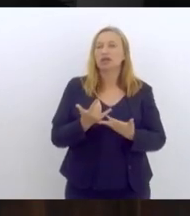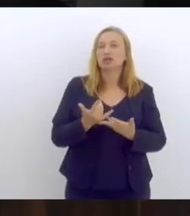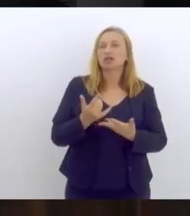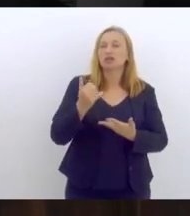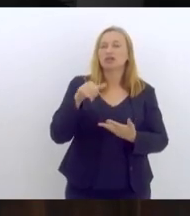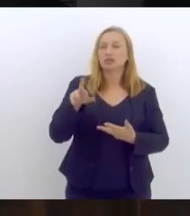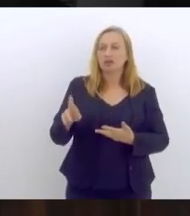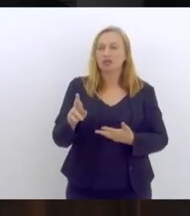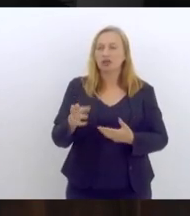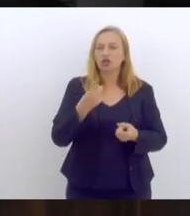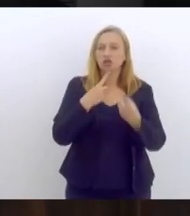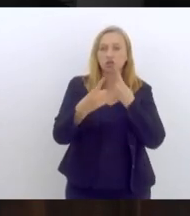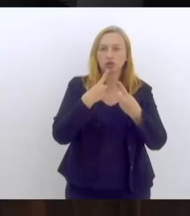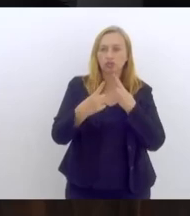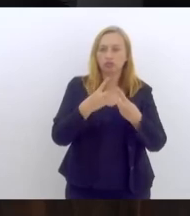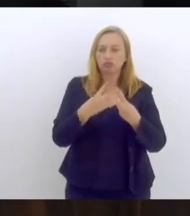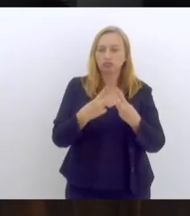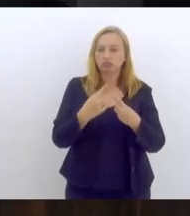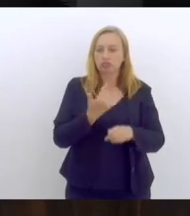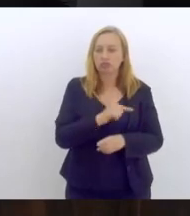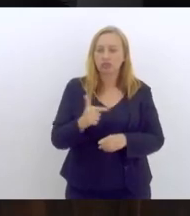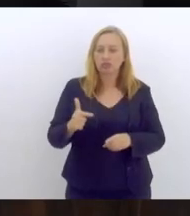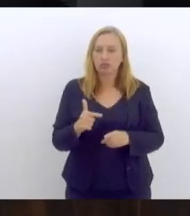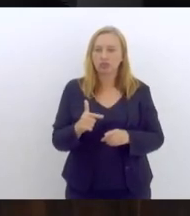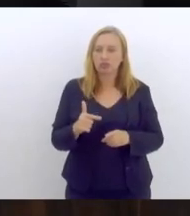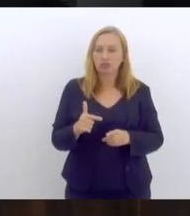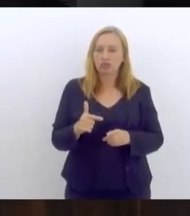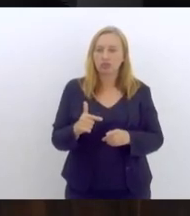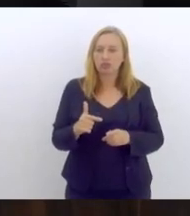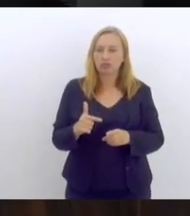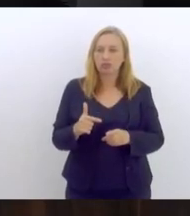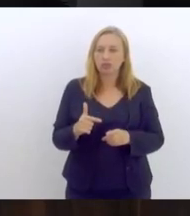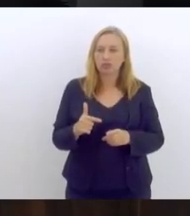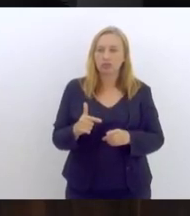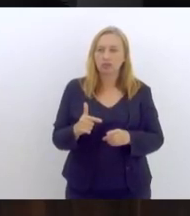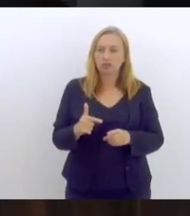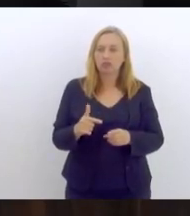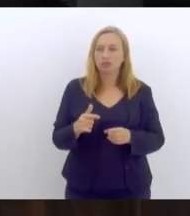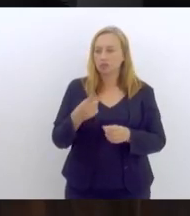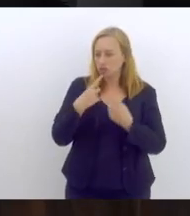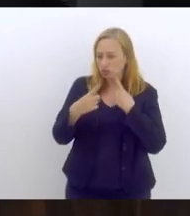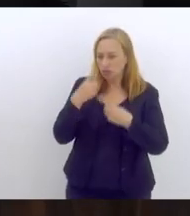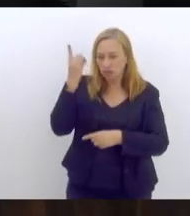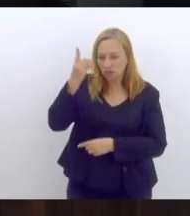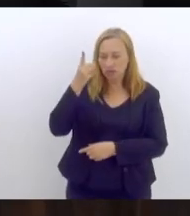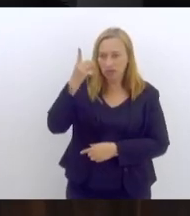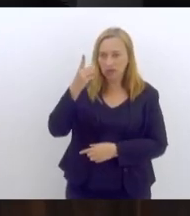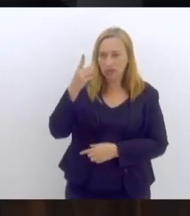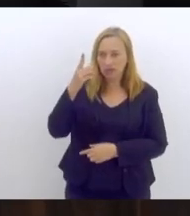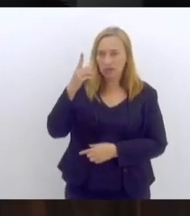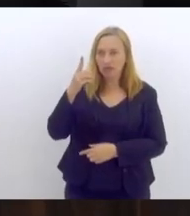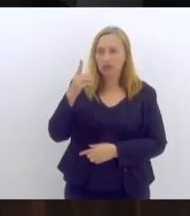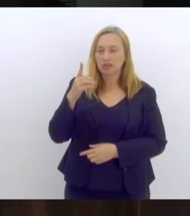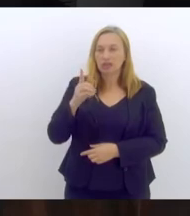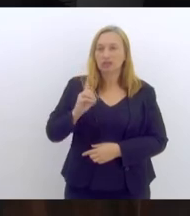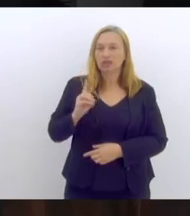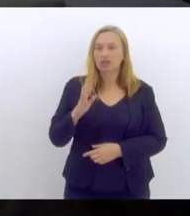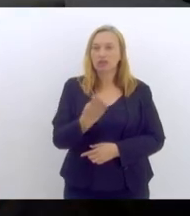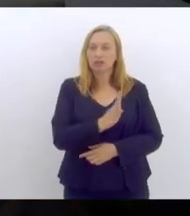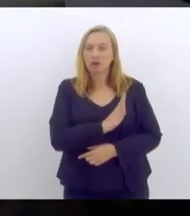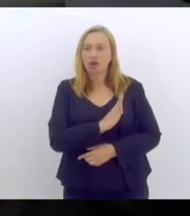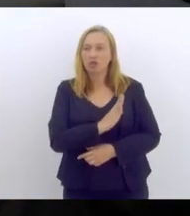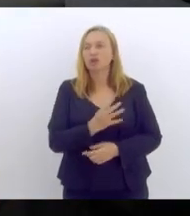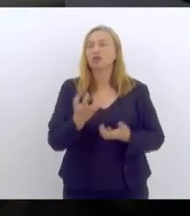Reis. Em discussão. Não havê para discutir, deputada Dani Balbi.